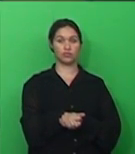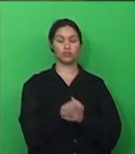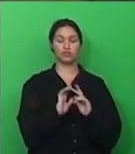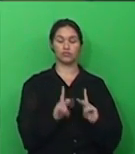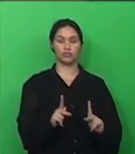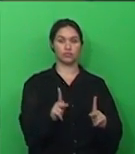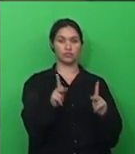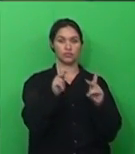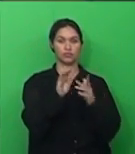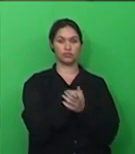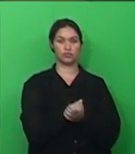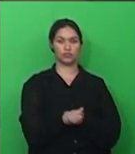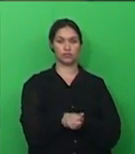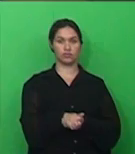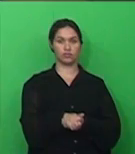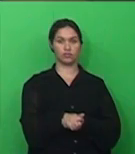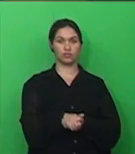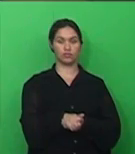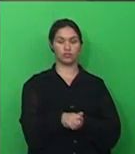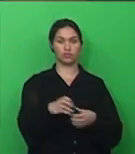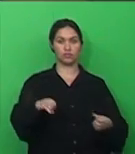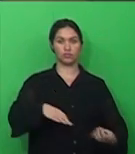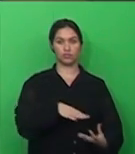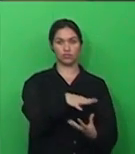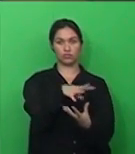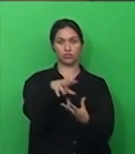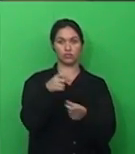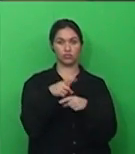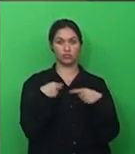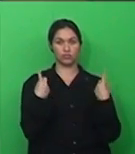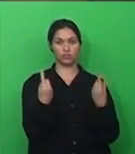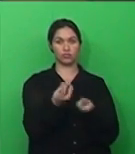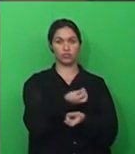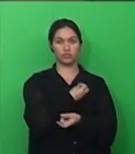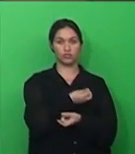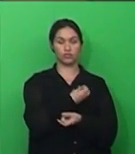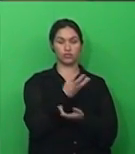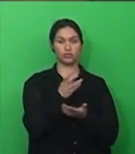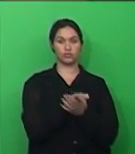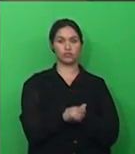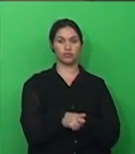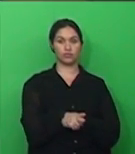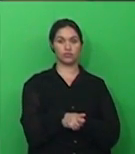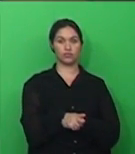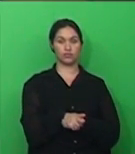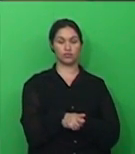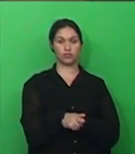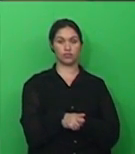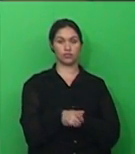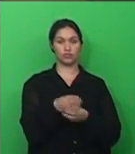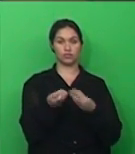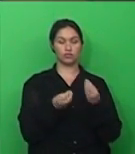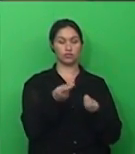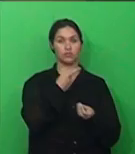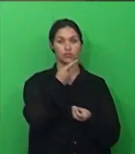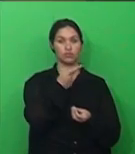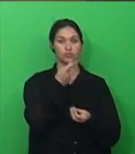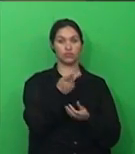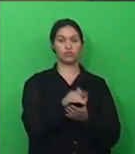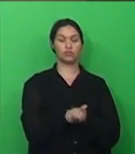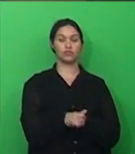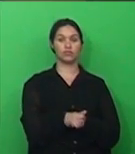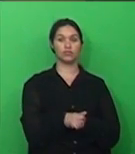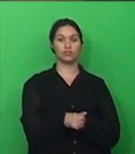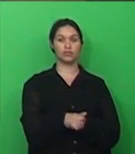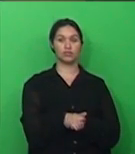entender. E é nesse mundo que a gente pretende viver. A gente pretende, como já diria o próprio Leonardo Boff, a gente